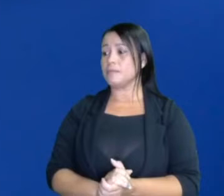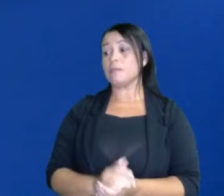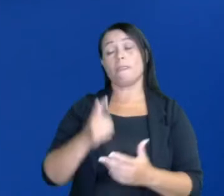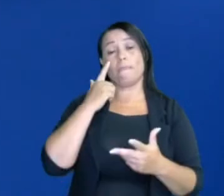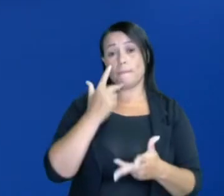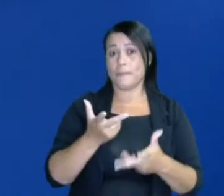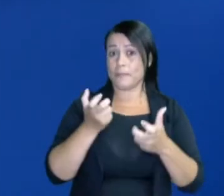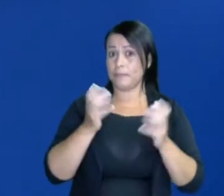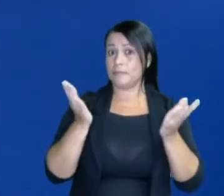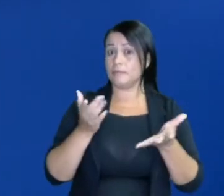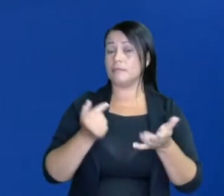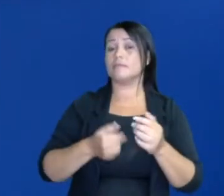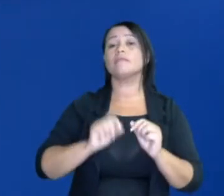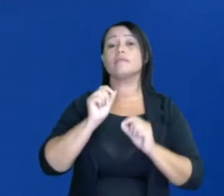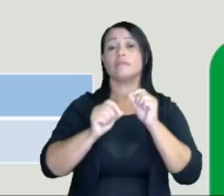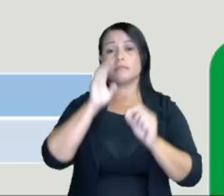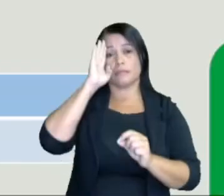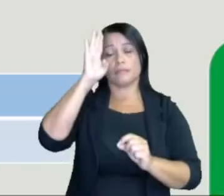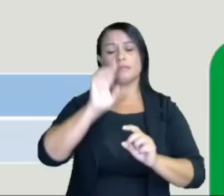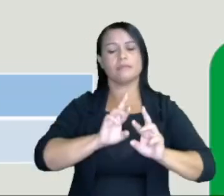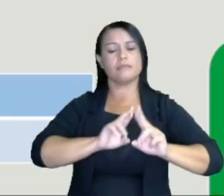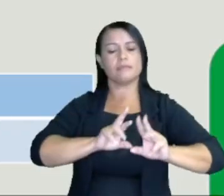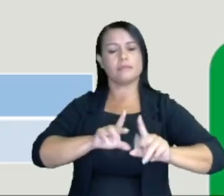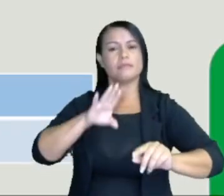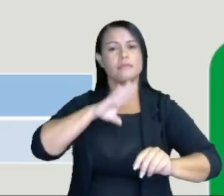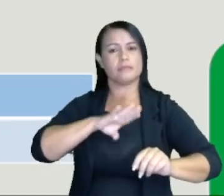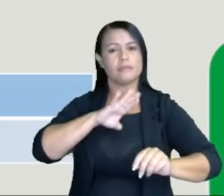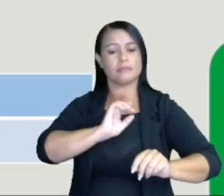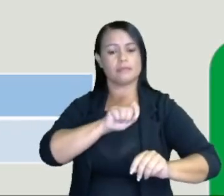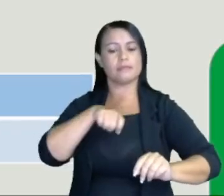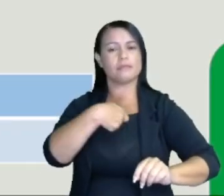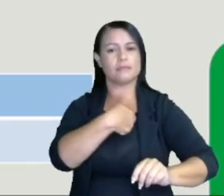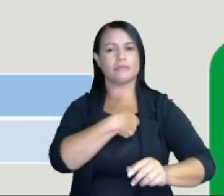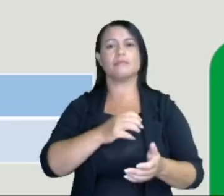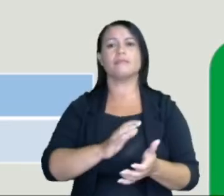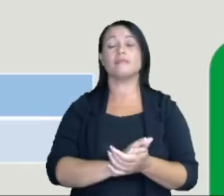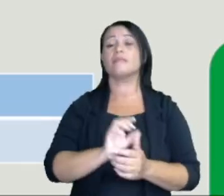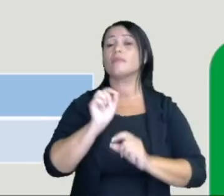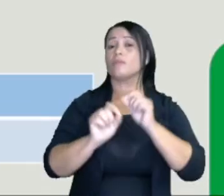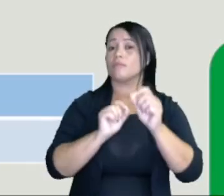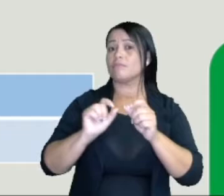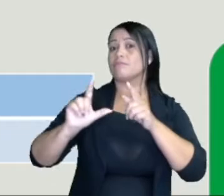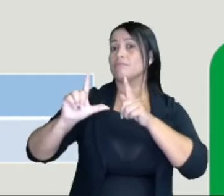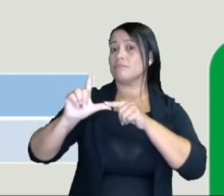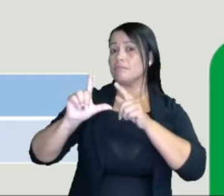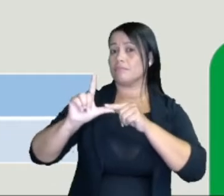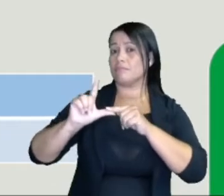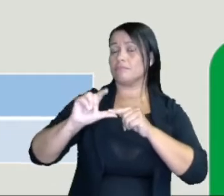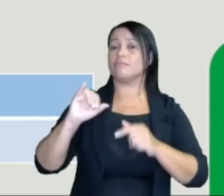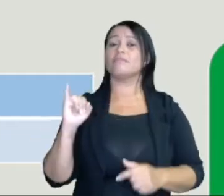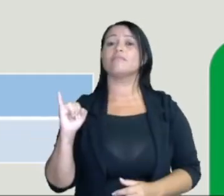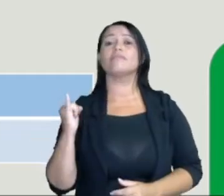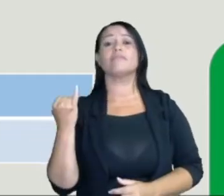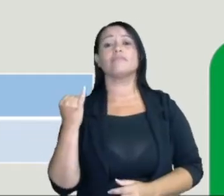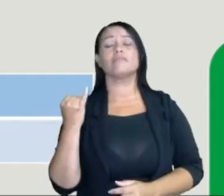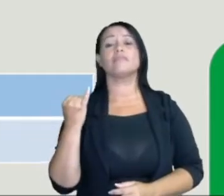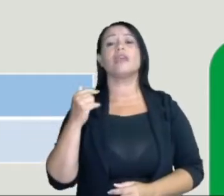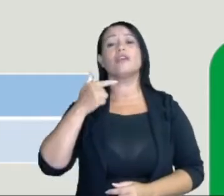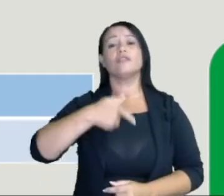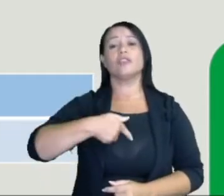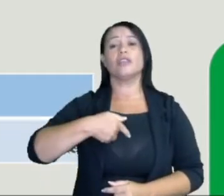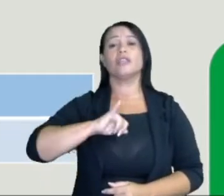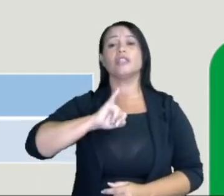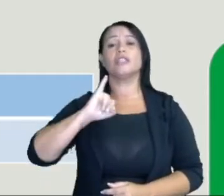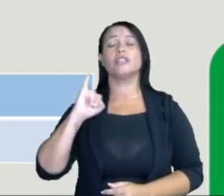Então vamos lá para as principais diferenças do português para o espanhol, que são as letras G e